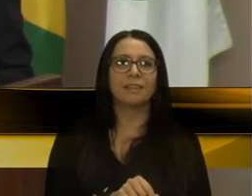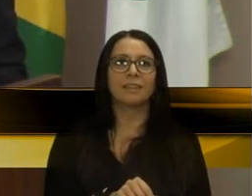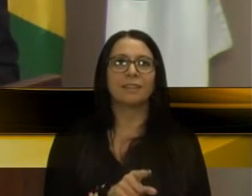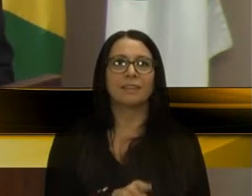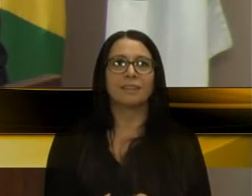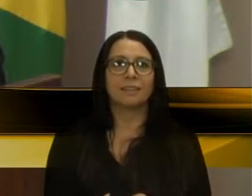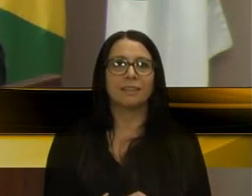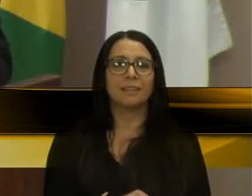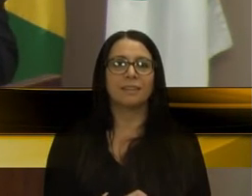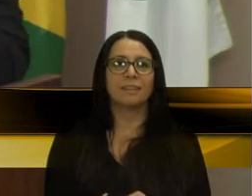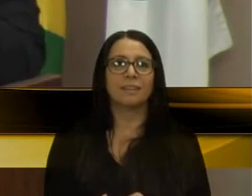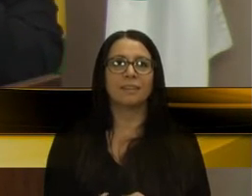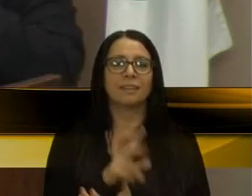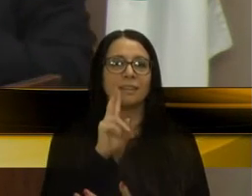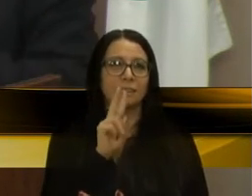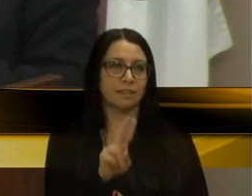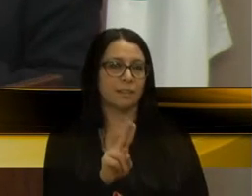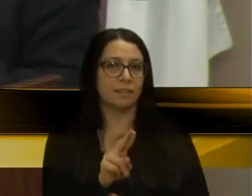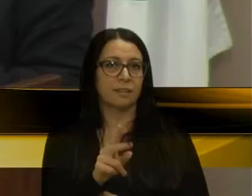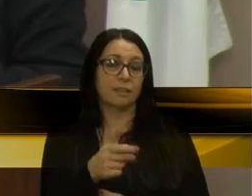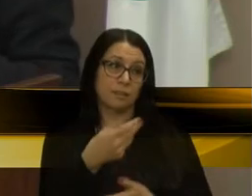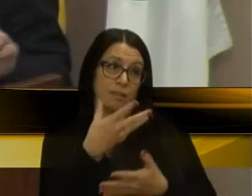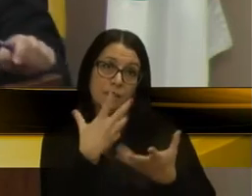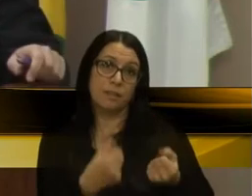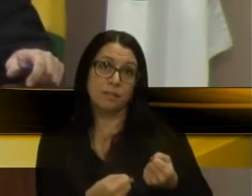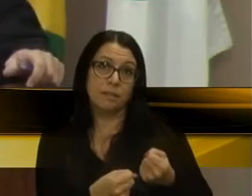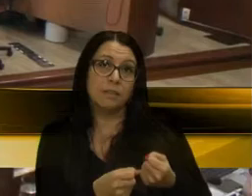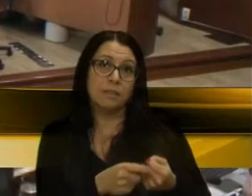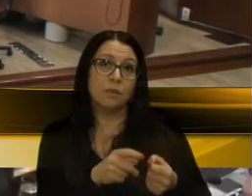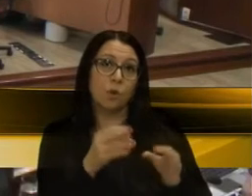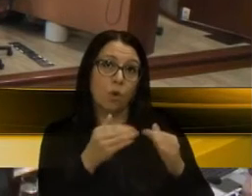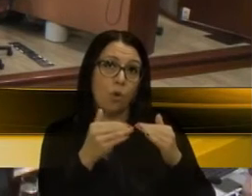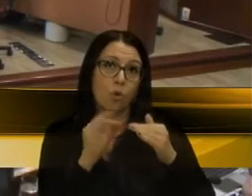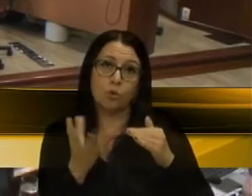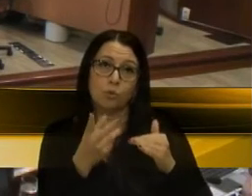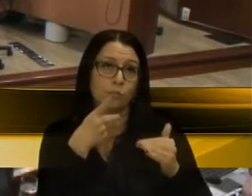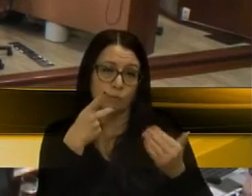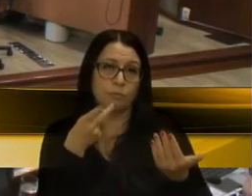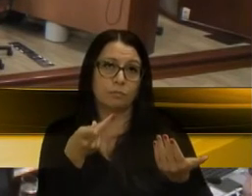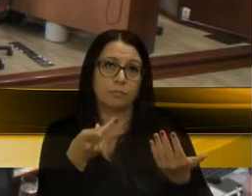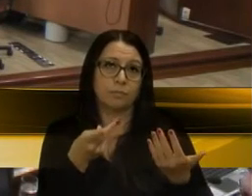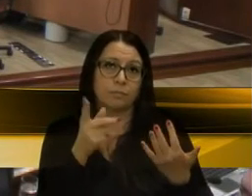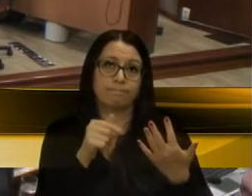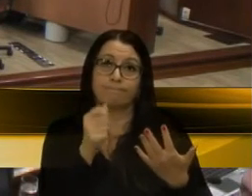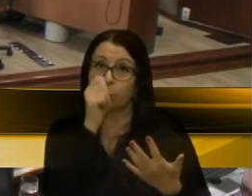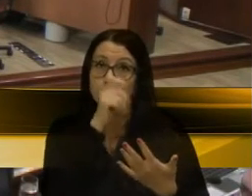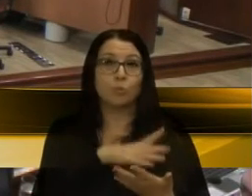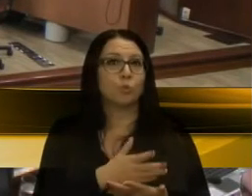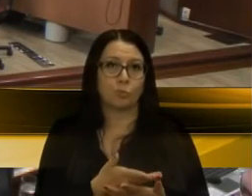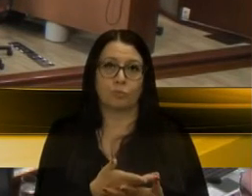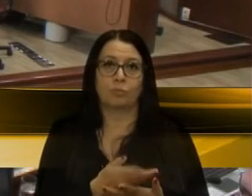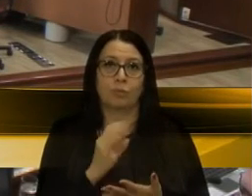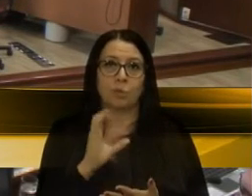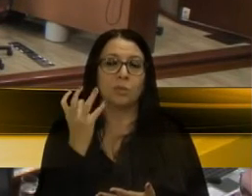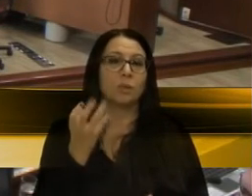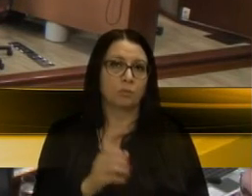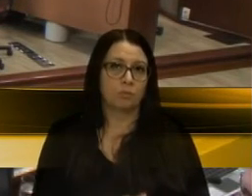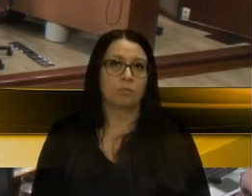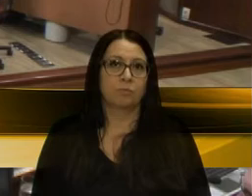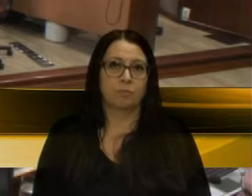vereador Felipe. Vereador Alberto, se o senhor me permite, eu assino embaixo de todo o seu discurso. É um absurdo o que está